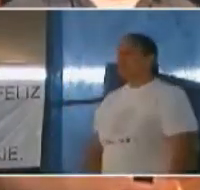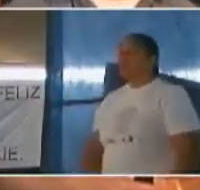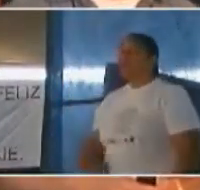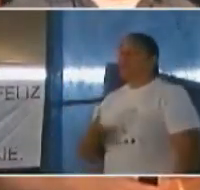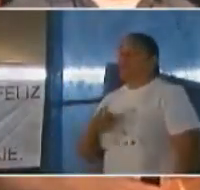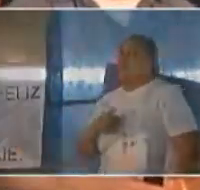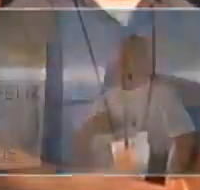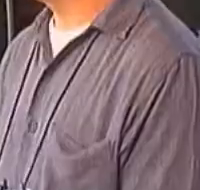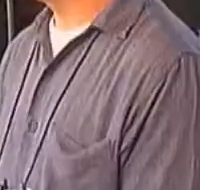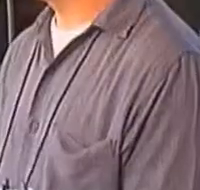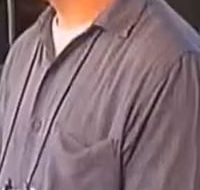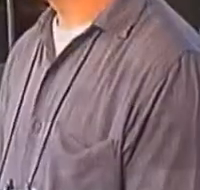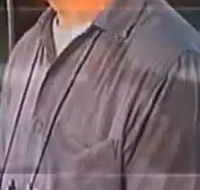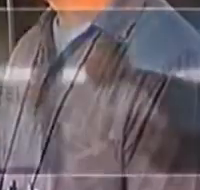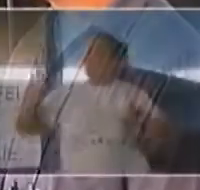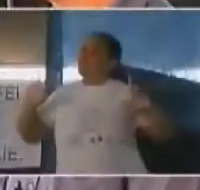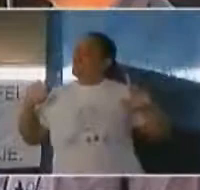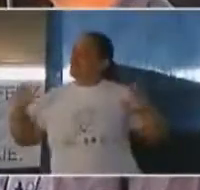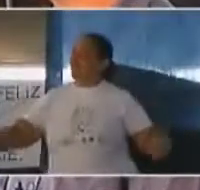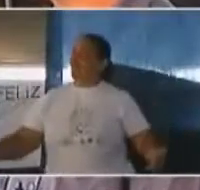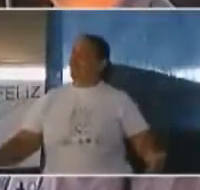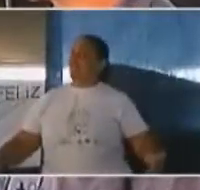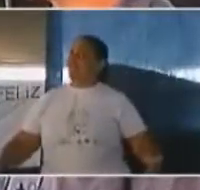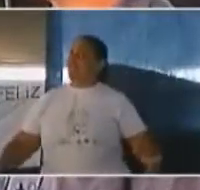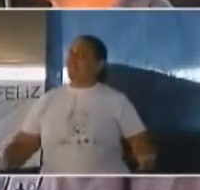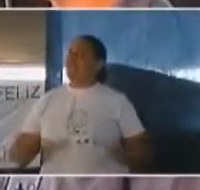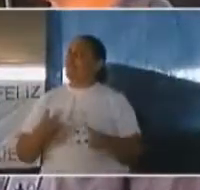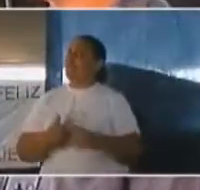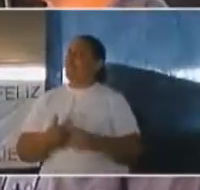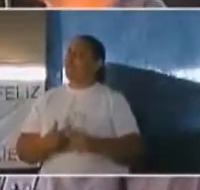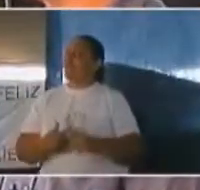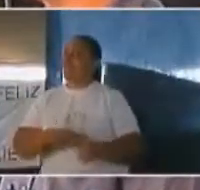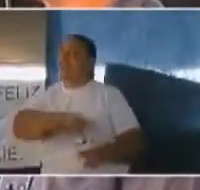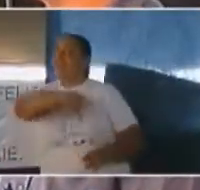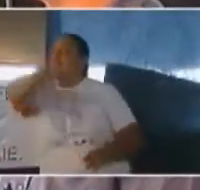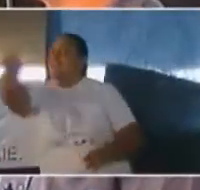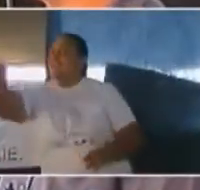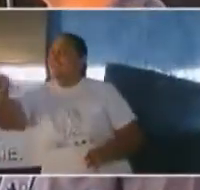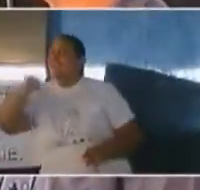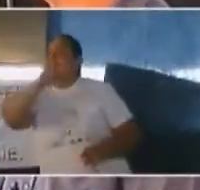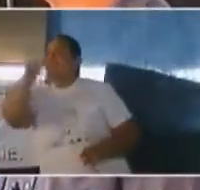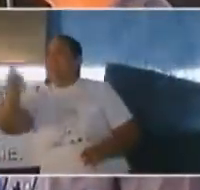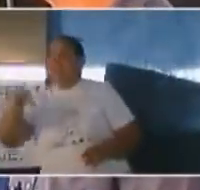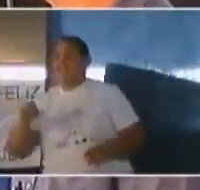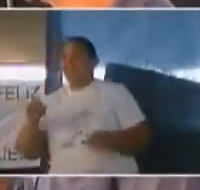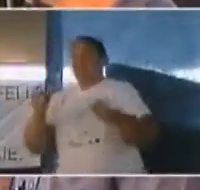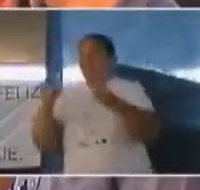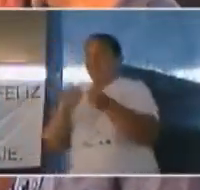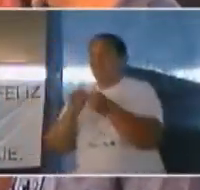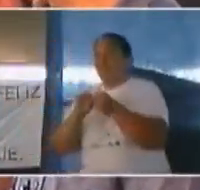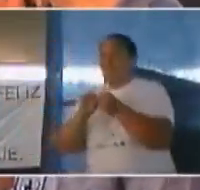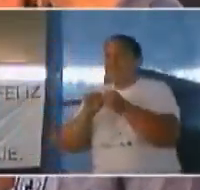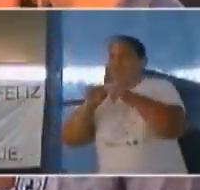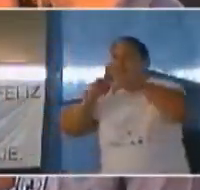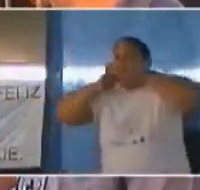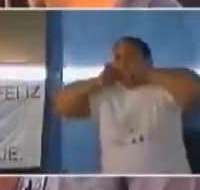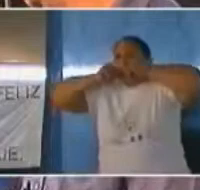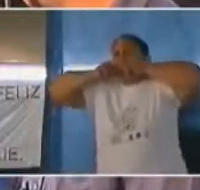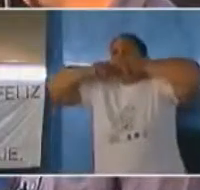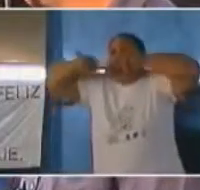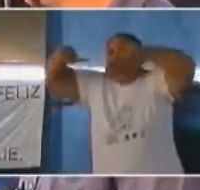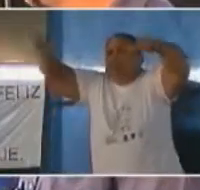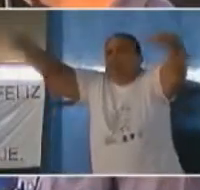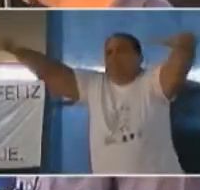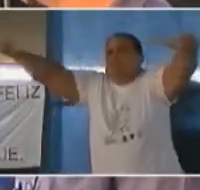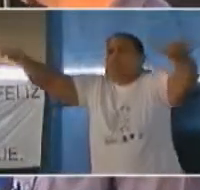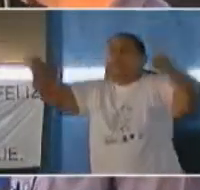para disseminar, a gente está para levar a palavra do evangelho adiante, falar de Deus ao próximo. É essa